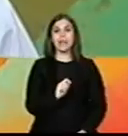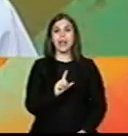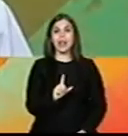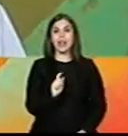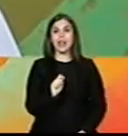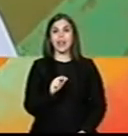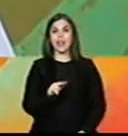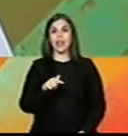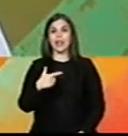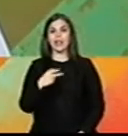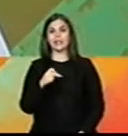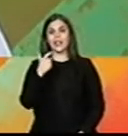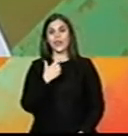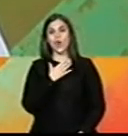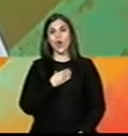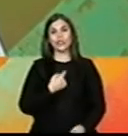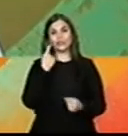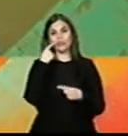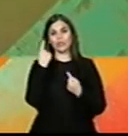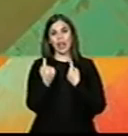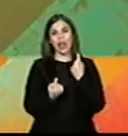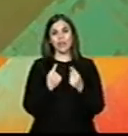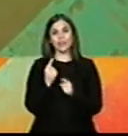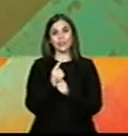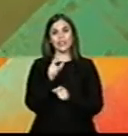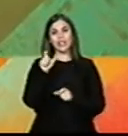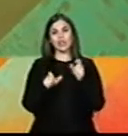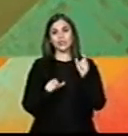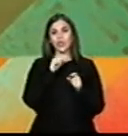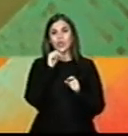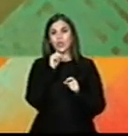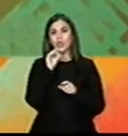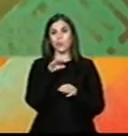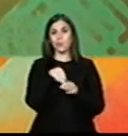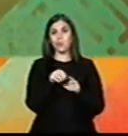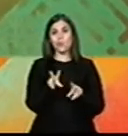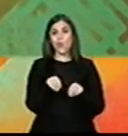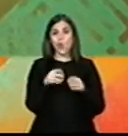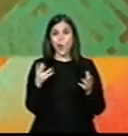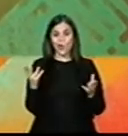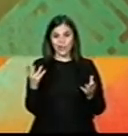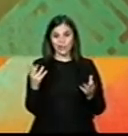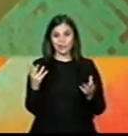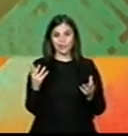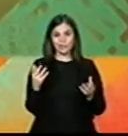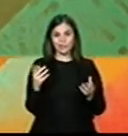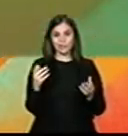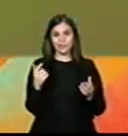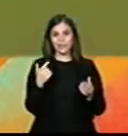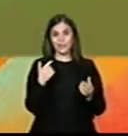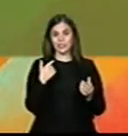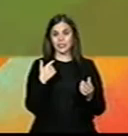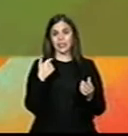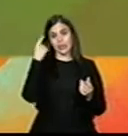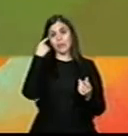uma vez eu gosto de trazer alguns ingredientes que de facto as pessoas acabam por não utilizar tanto, não é? Eu volto, eu costumo até, eu estou a repetir-me, mas